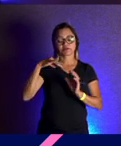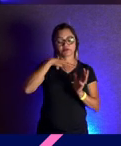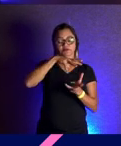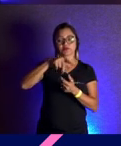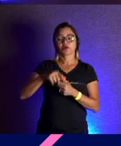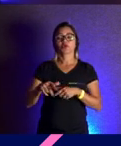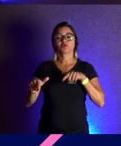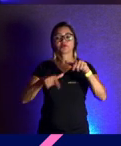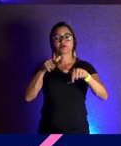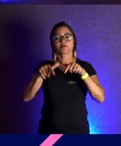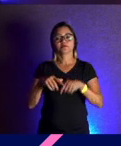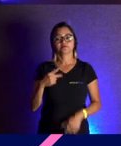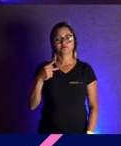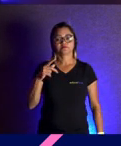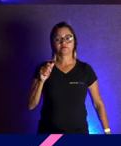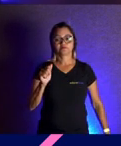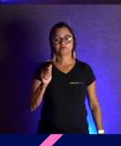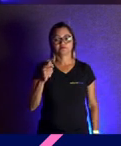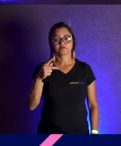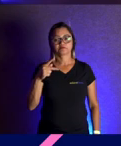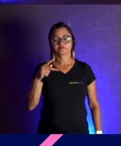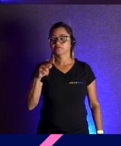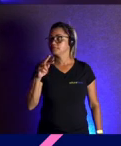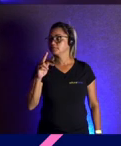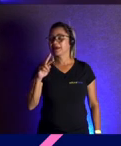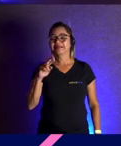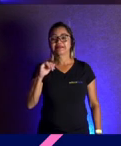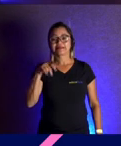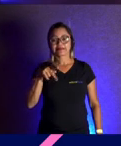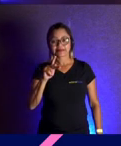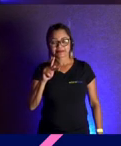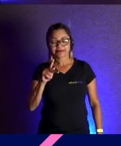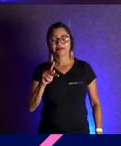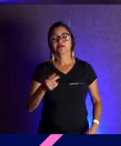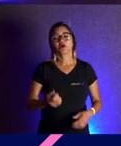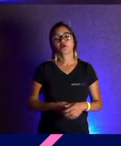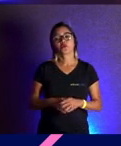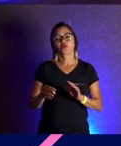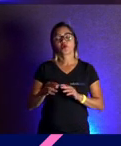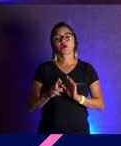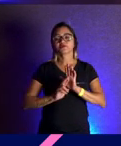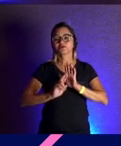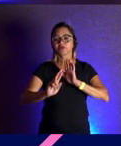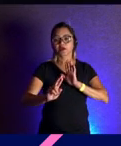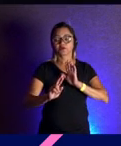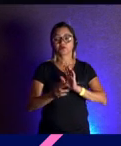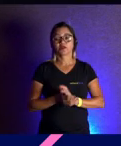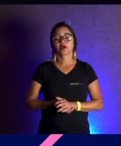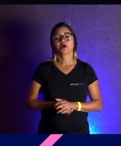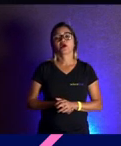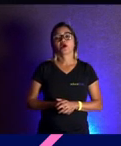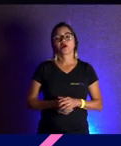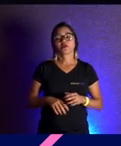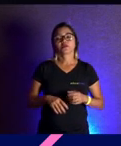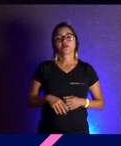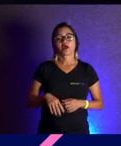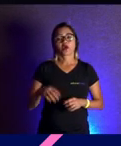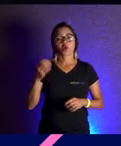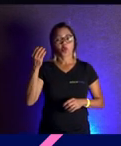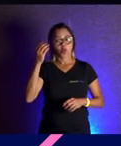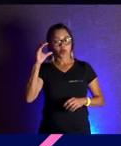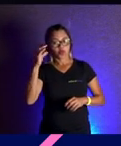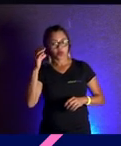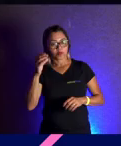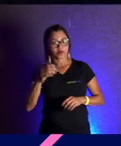Patrick. E hoje ele vai compartilhar alguns resultados do seu trabalho da Comissão da Verdade na Colômbia sobre a polícia nos